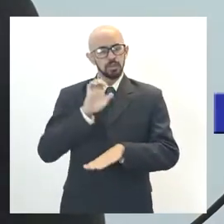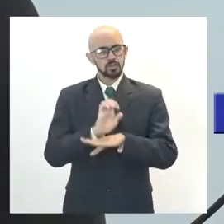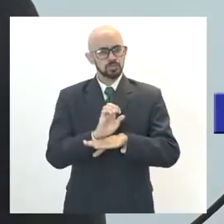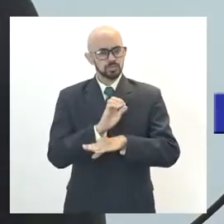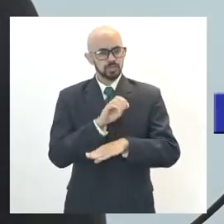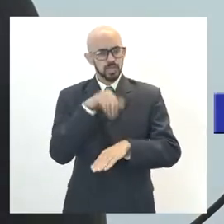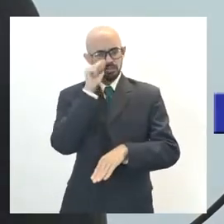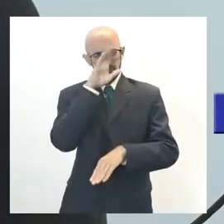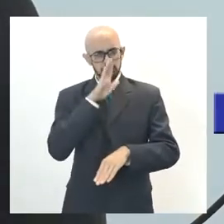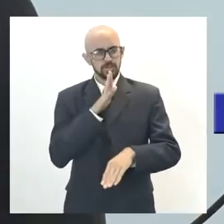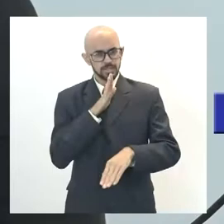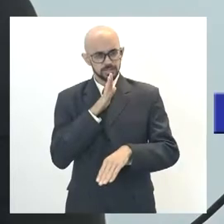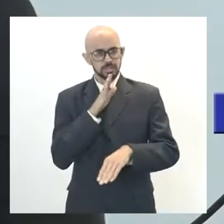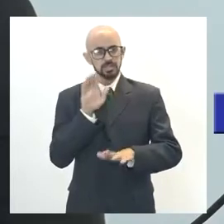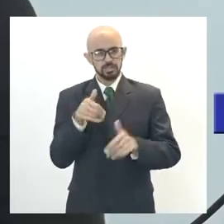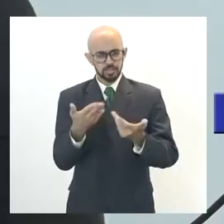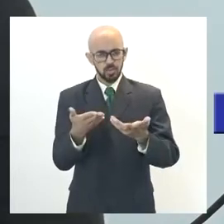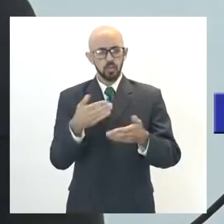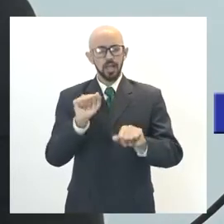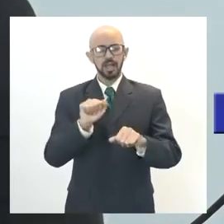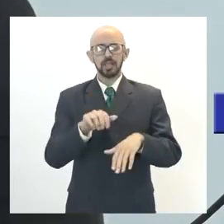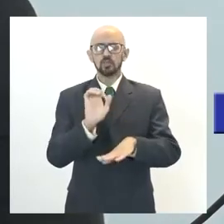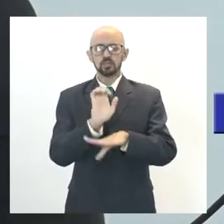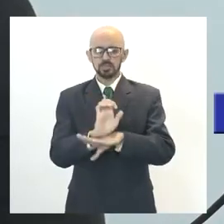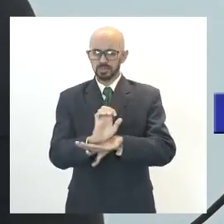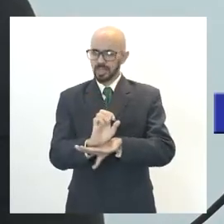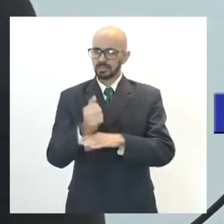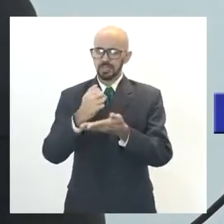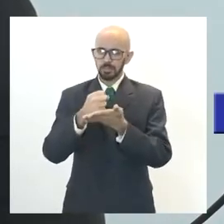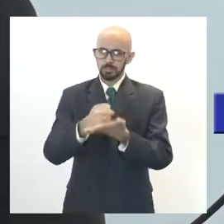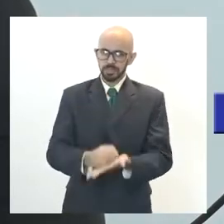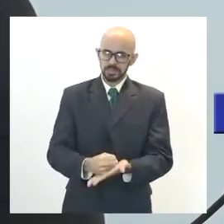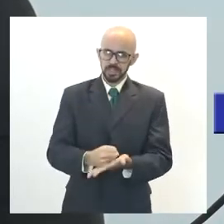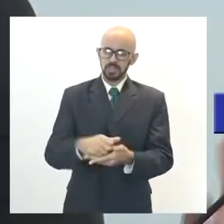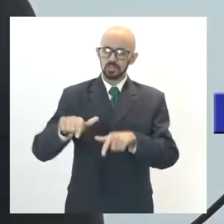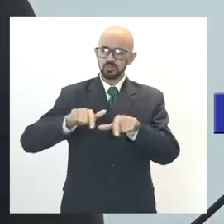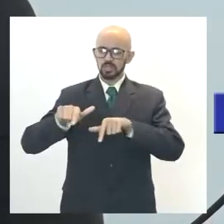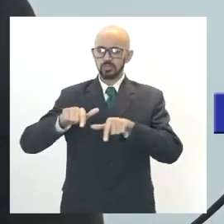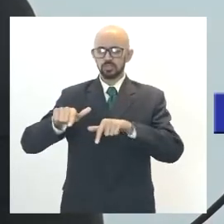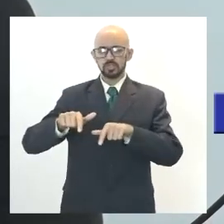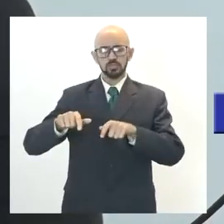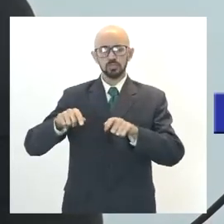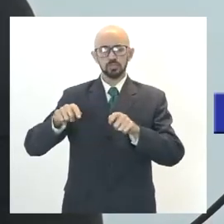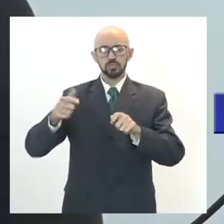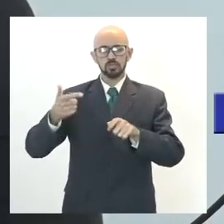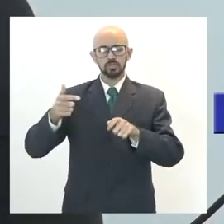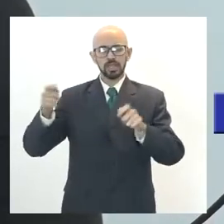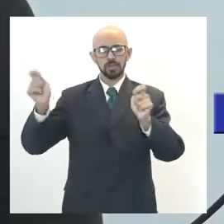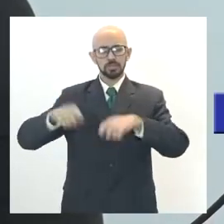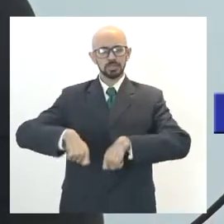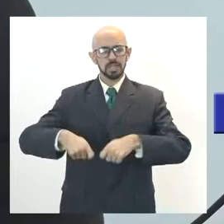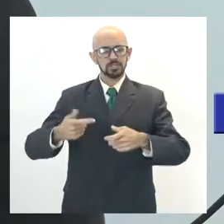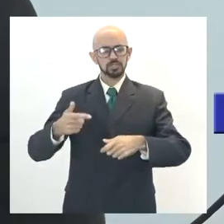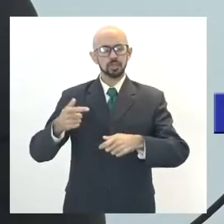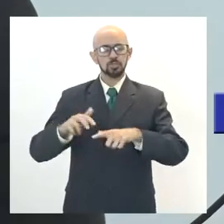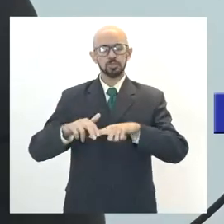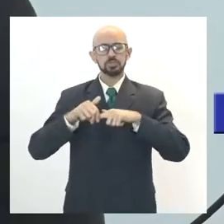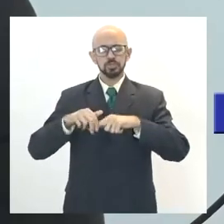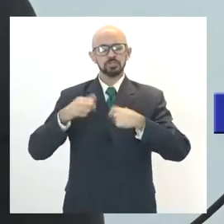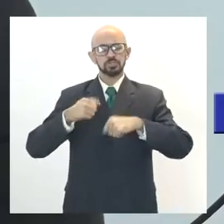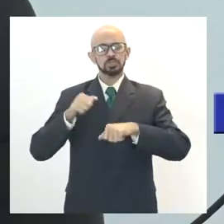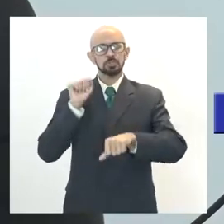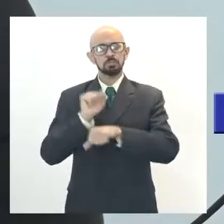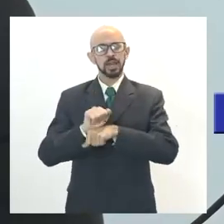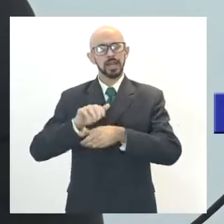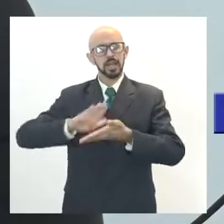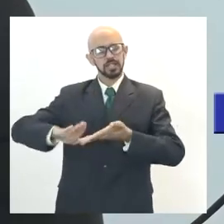né então o Estado de ser linchado e o serviço público ineficiente então não faria sentido gastarmos é tanto dinheiro conseguisse porque é ineficiente